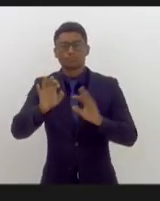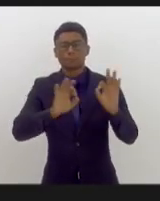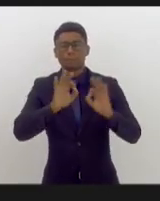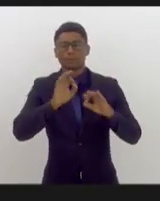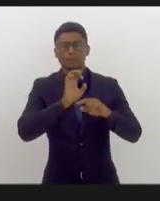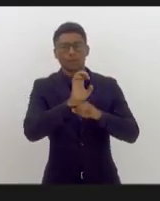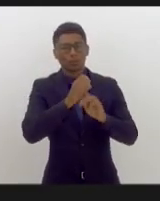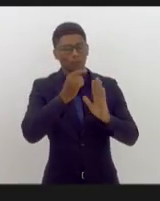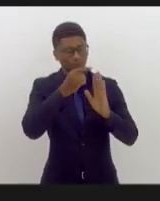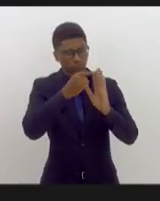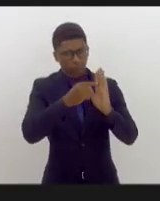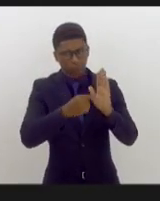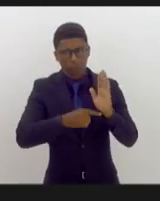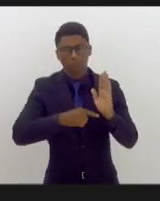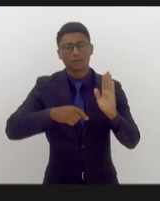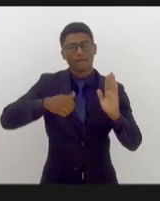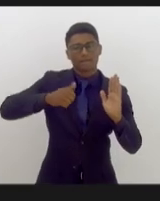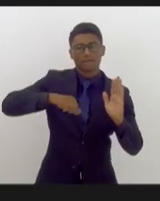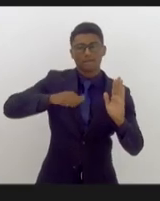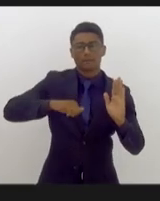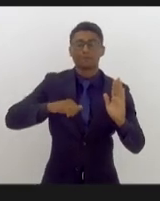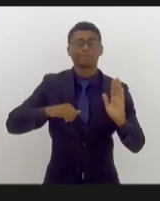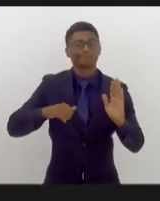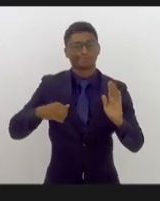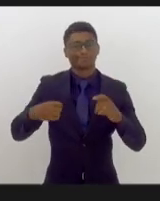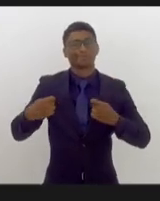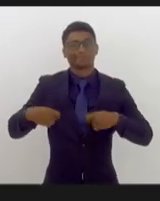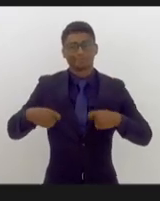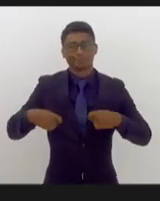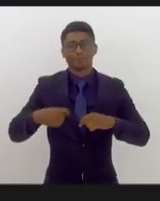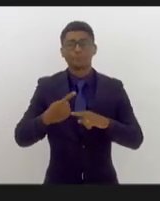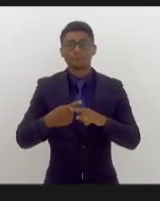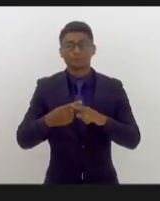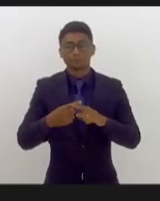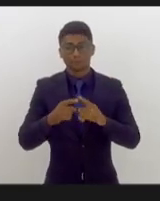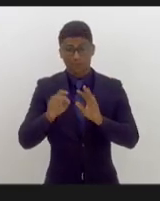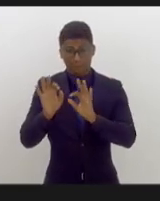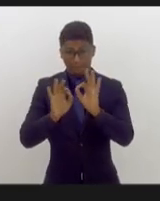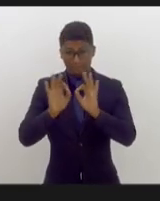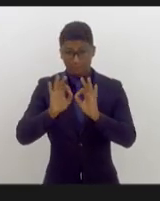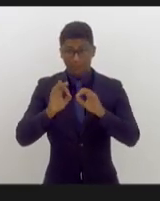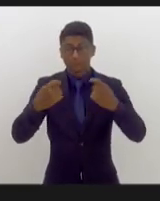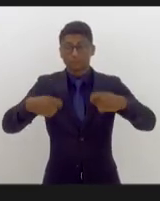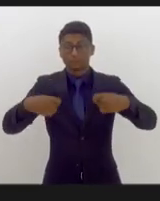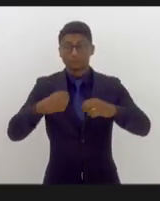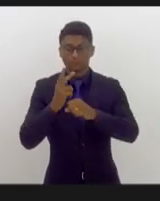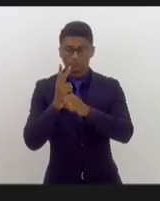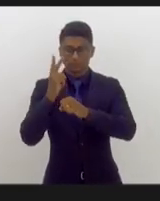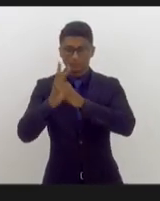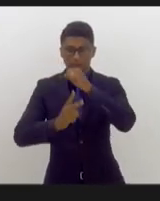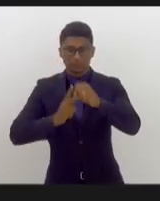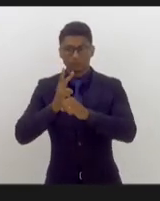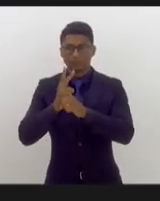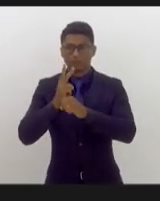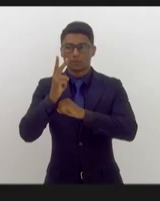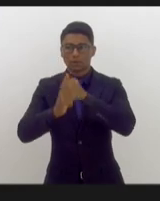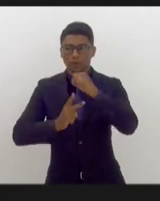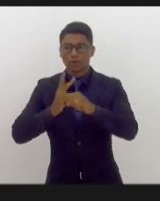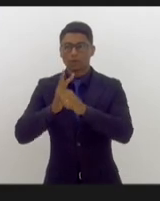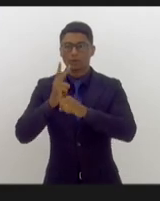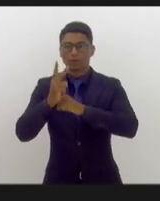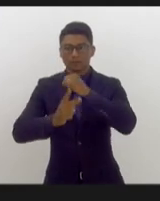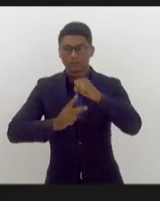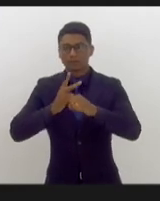né? Porque, assim como os planos municipais, a cada 2 anos a gente precisa revisitá-lo, né? Para